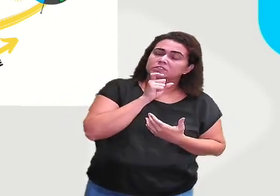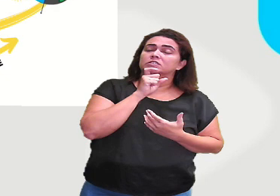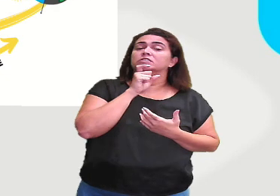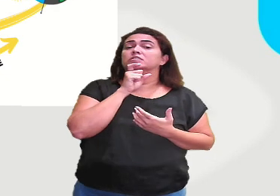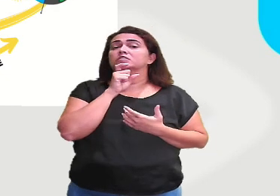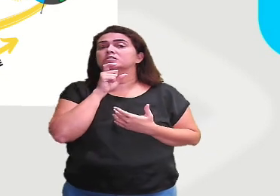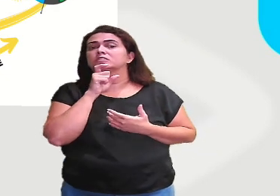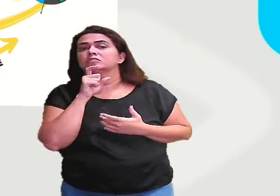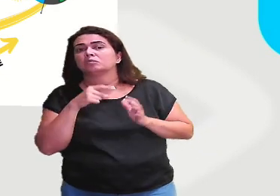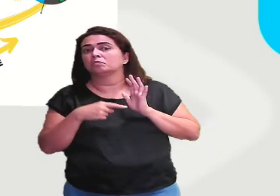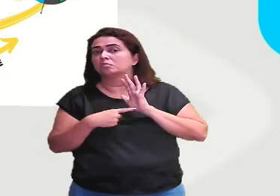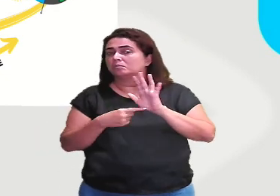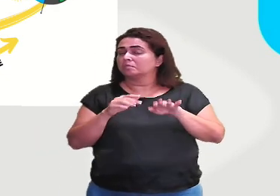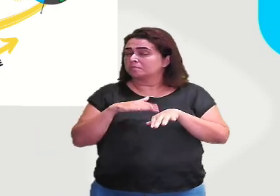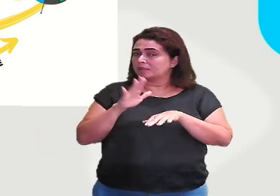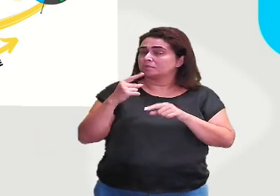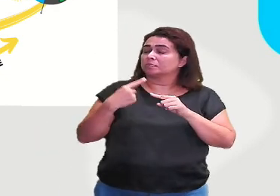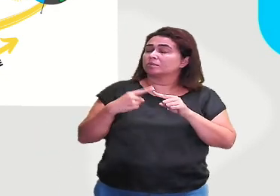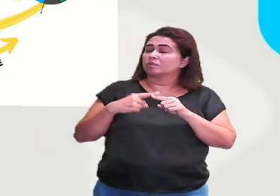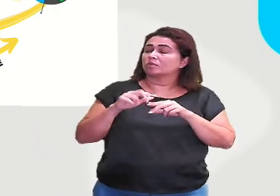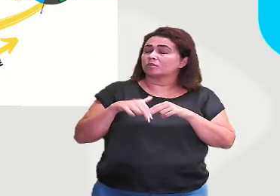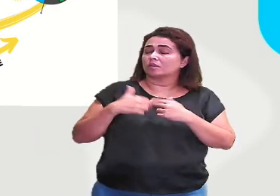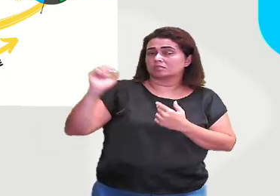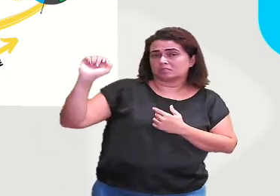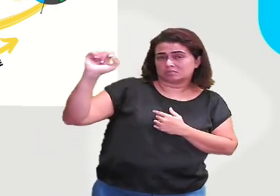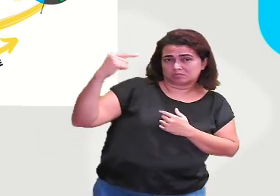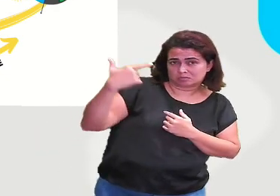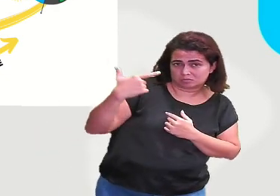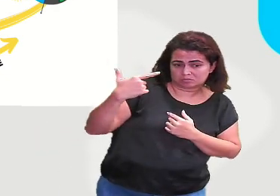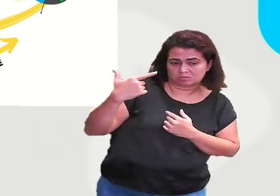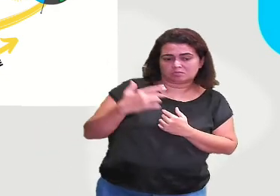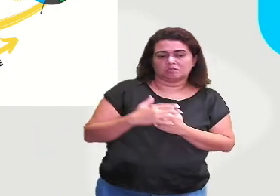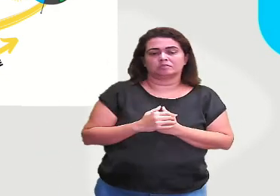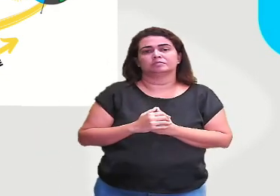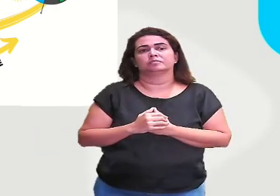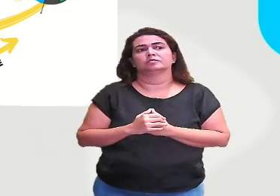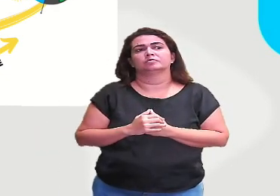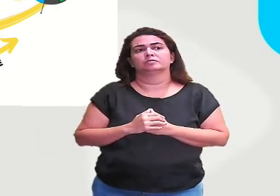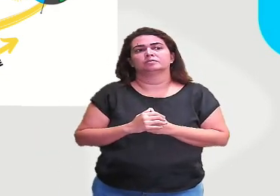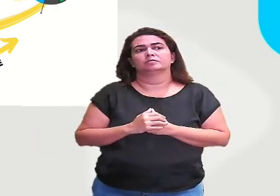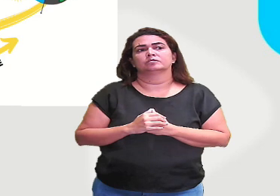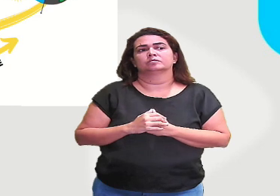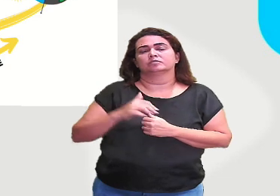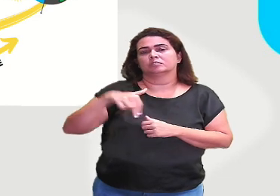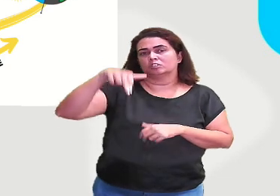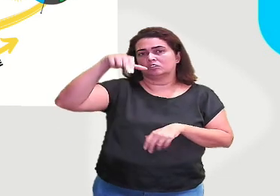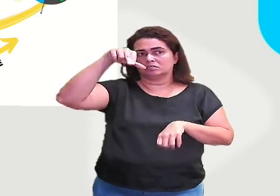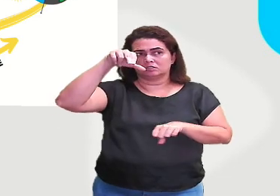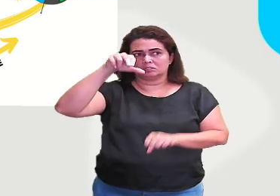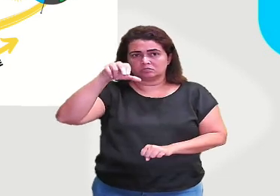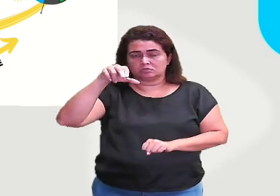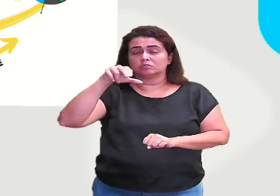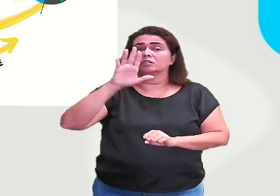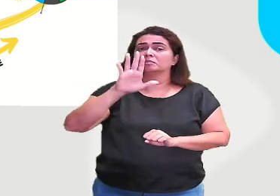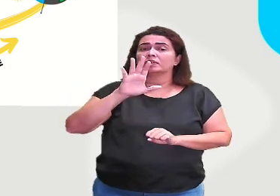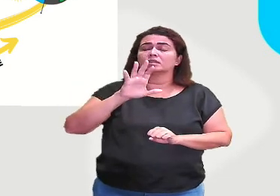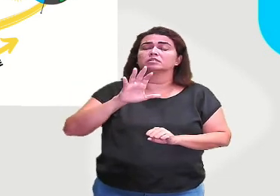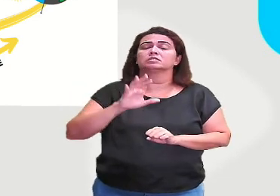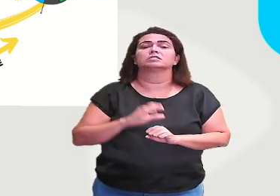mais iluminado, vai receber mais intensidade do Sol, no outro é o hemisfério sul, no equinócio vai haver aí um equilíbrio,